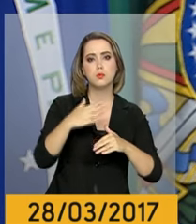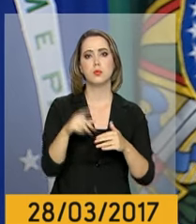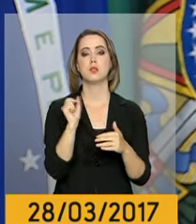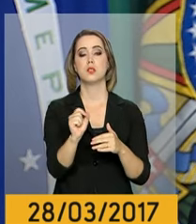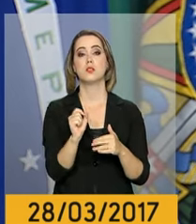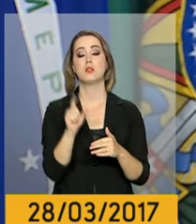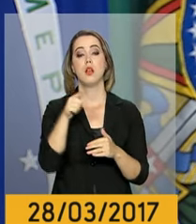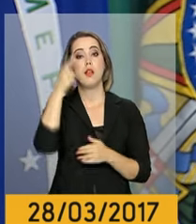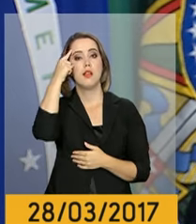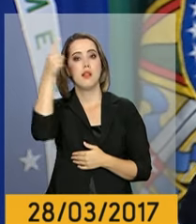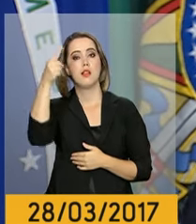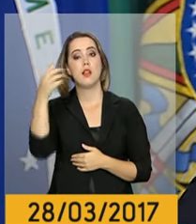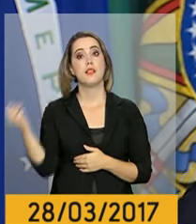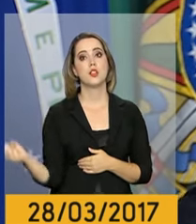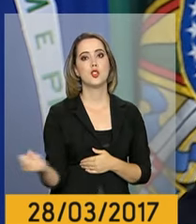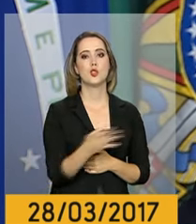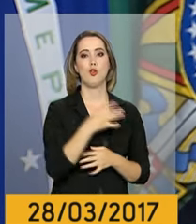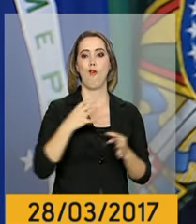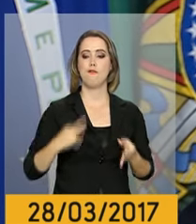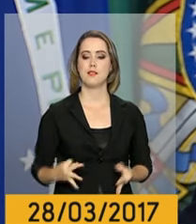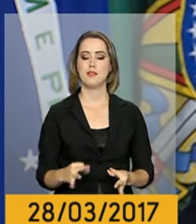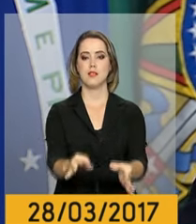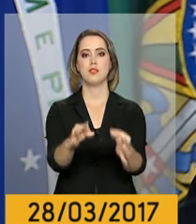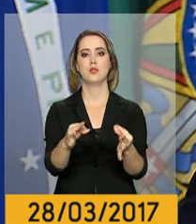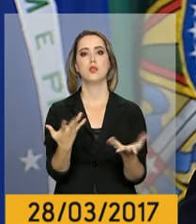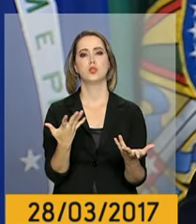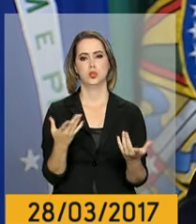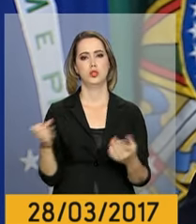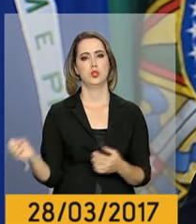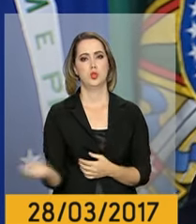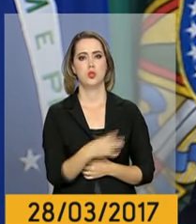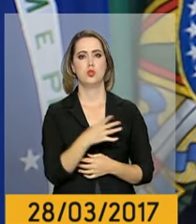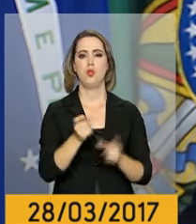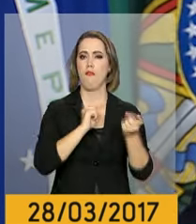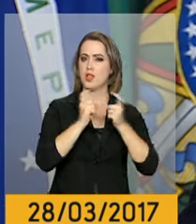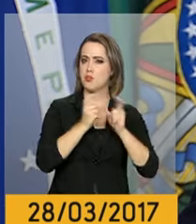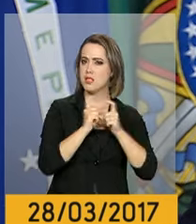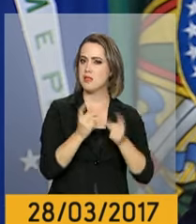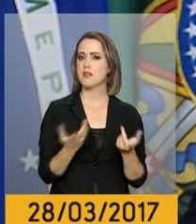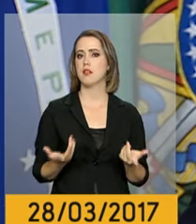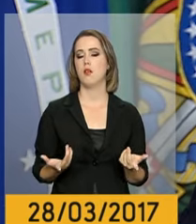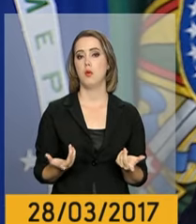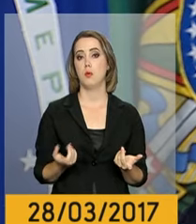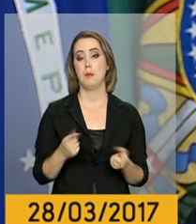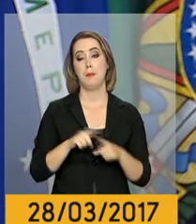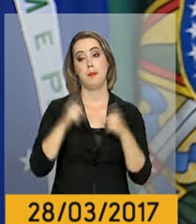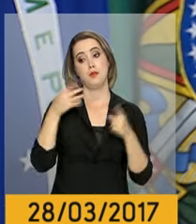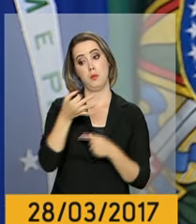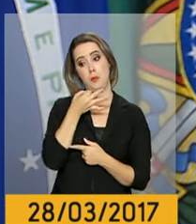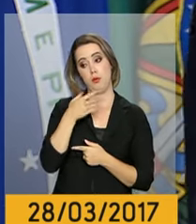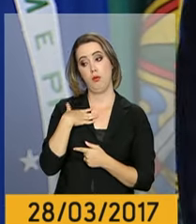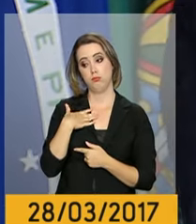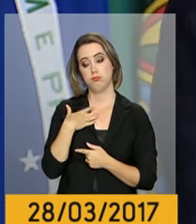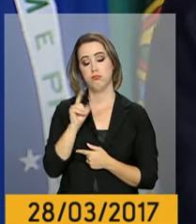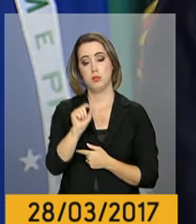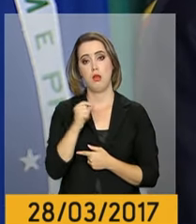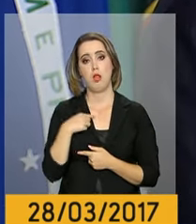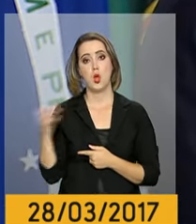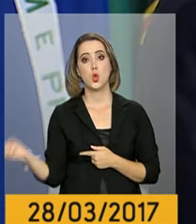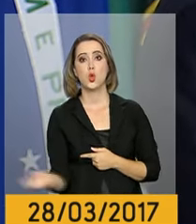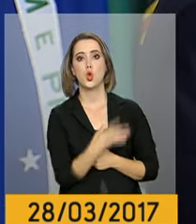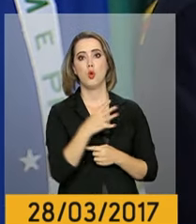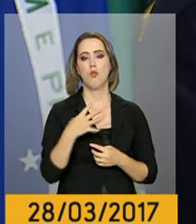exatamente a ideia da modernização dos costumes administrativos mas eu acho que sabe que uma das maiores